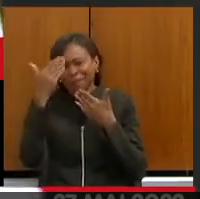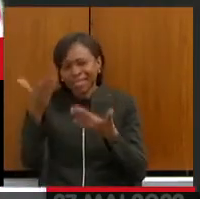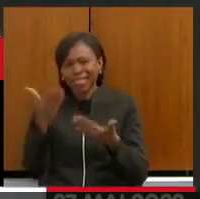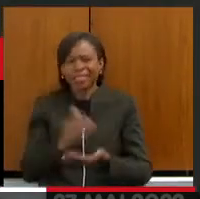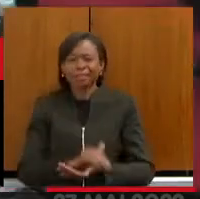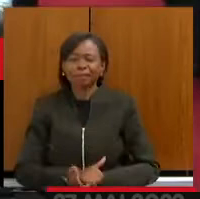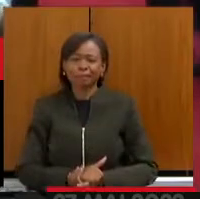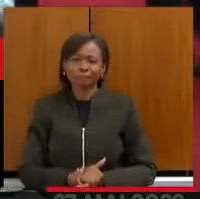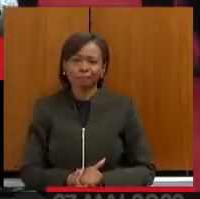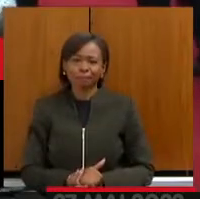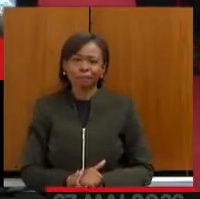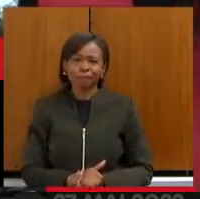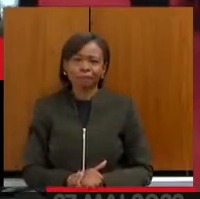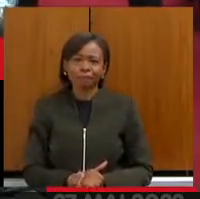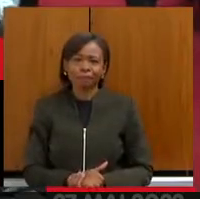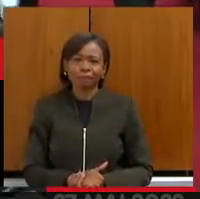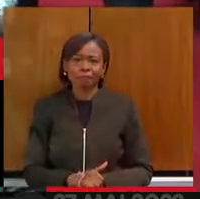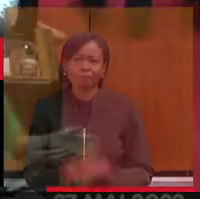a